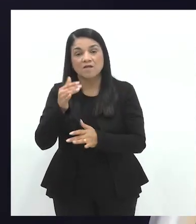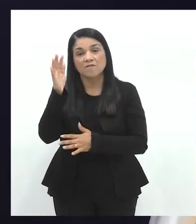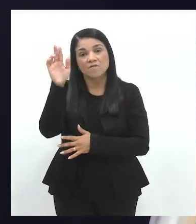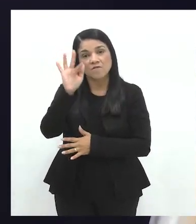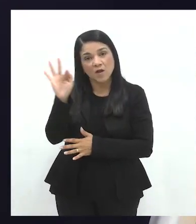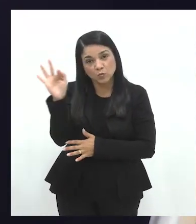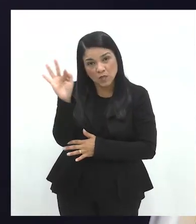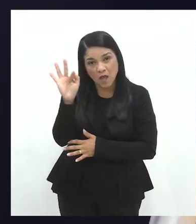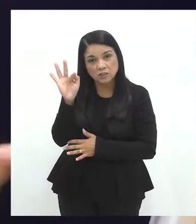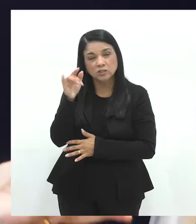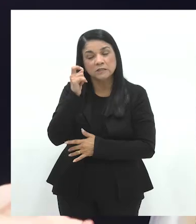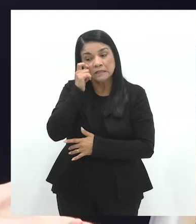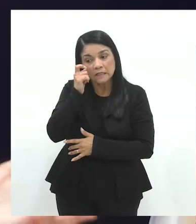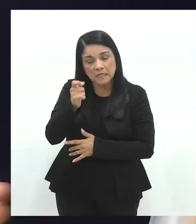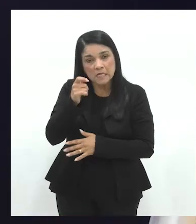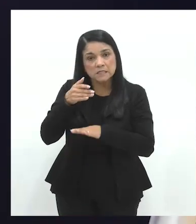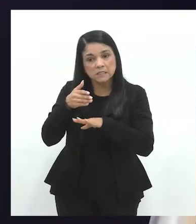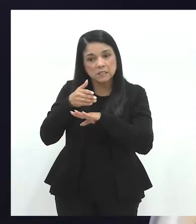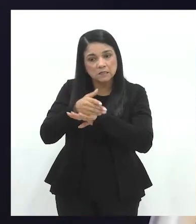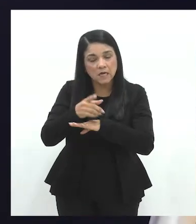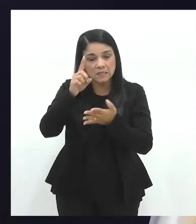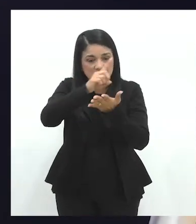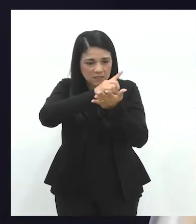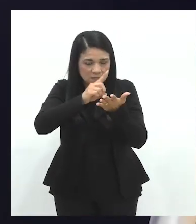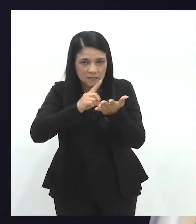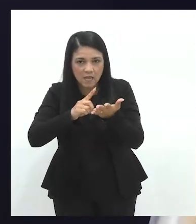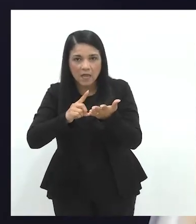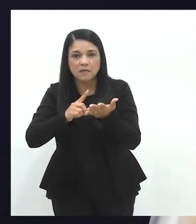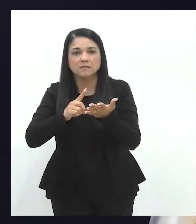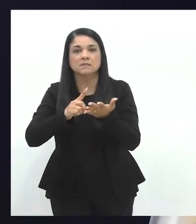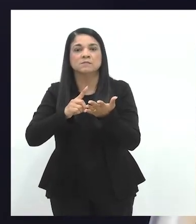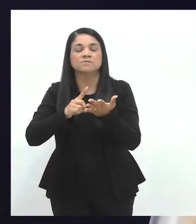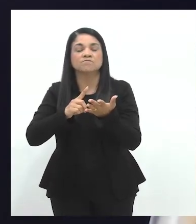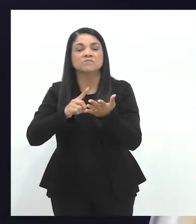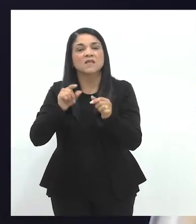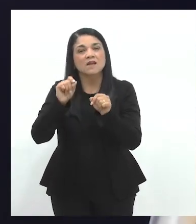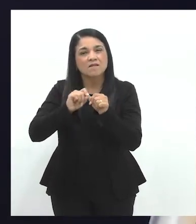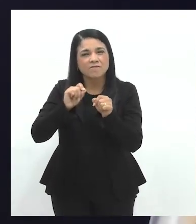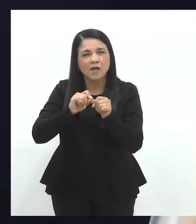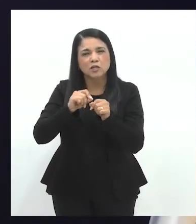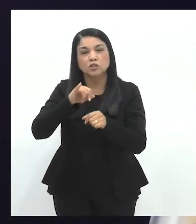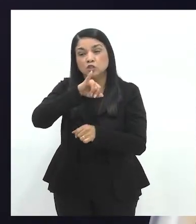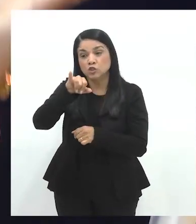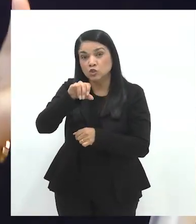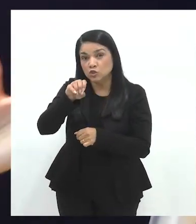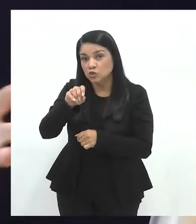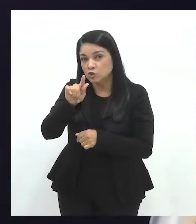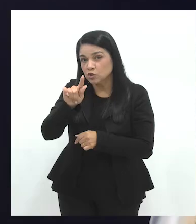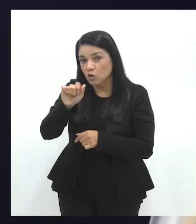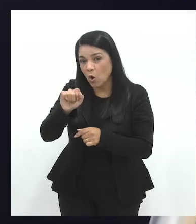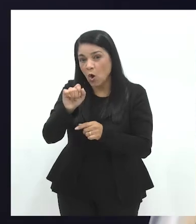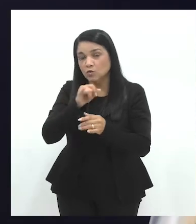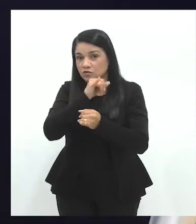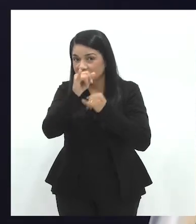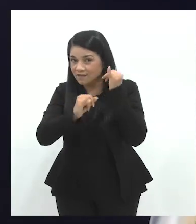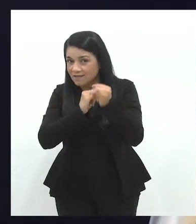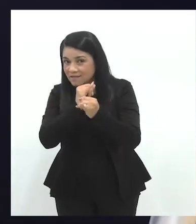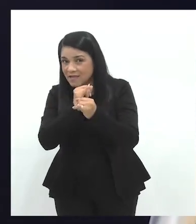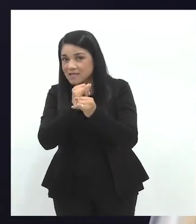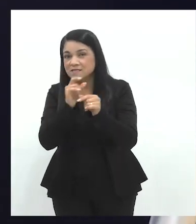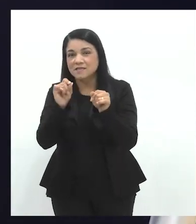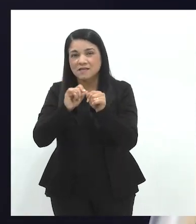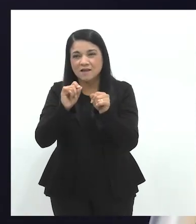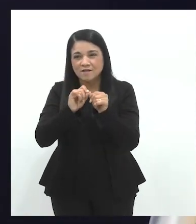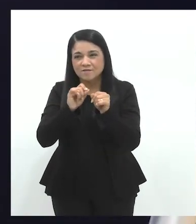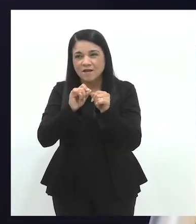a faculdade. E ela tem muito interesse em design gráfico, ela faz jogos, ela gosta